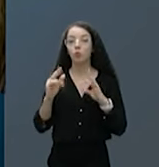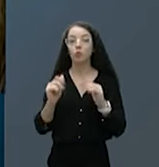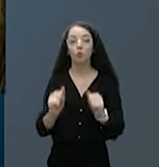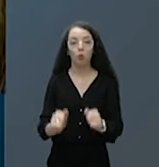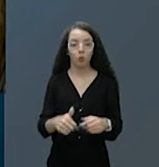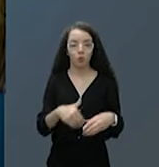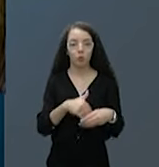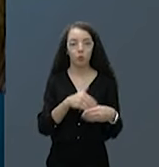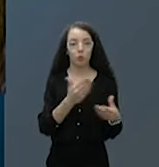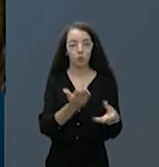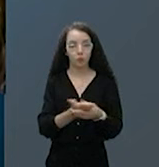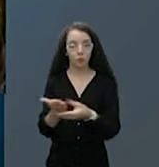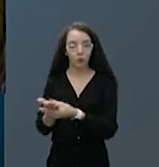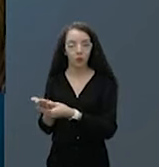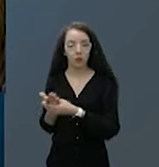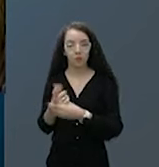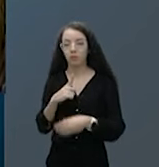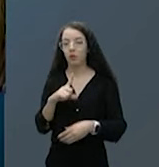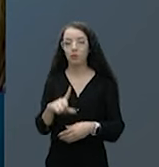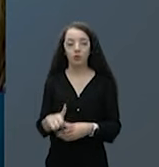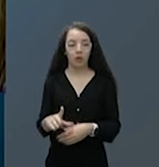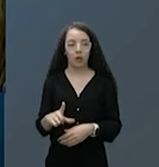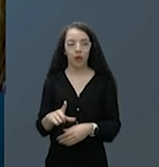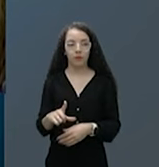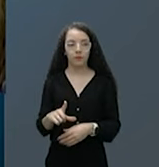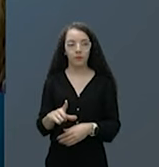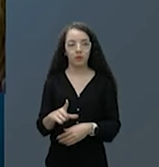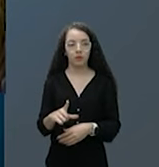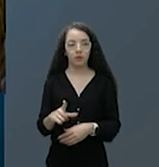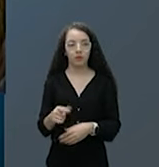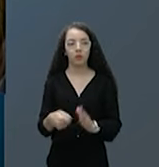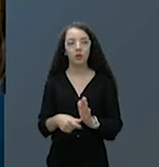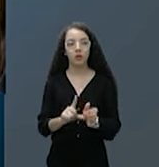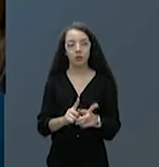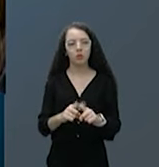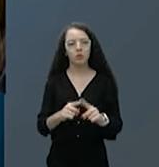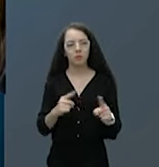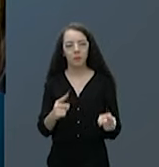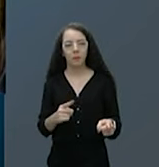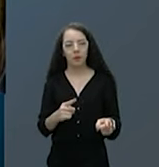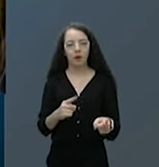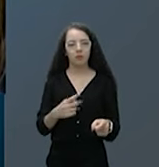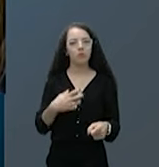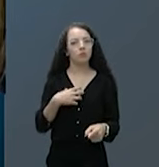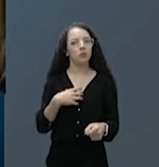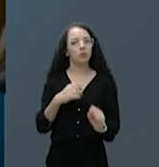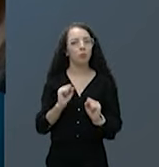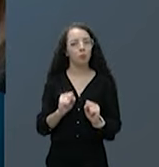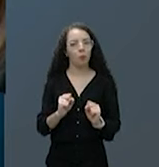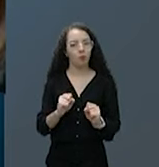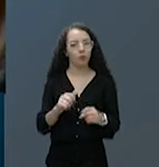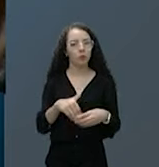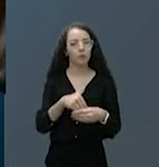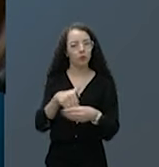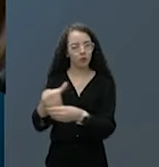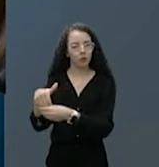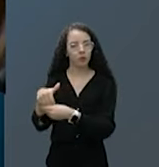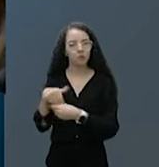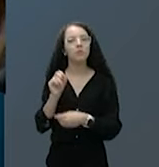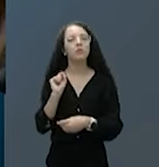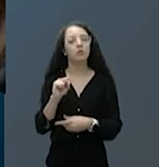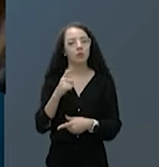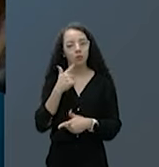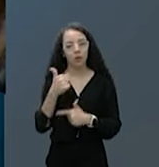no momento. Se dão por habilitados para votar? Ministro Falcão, não? Sim, acompanha o